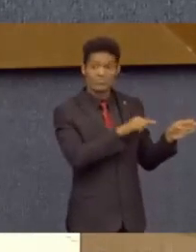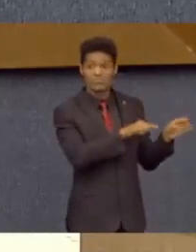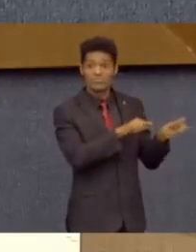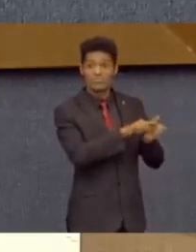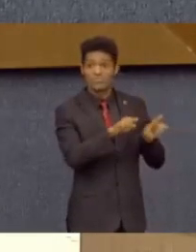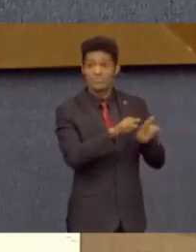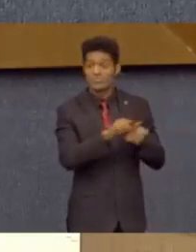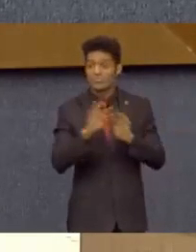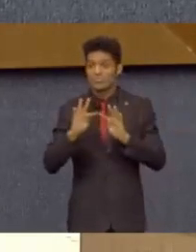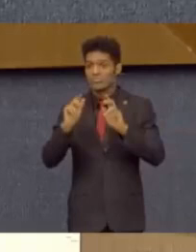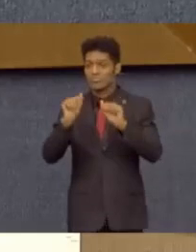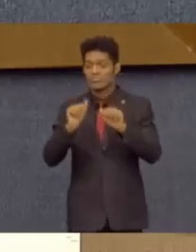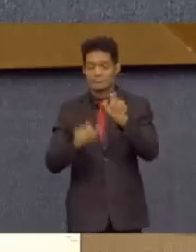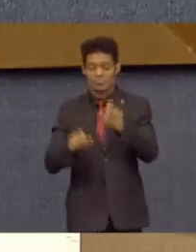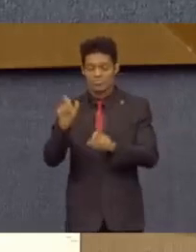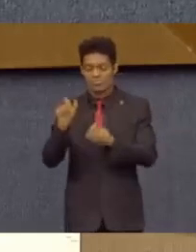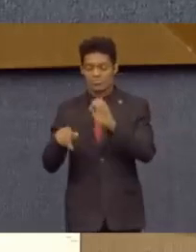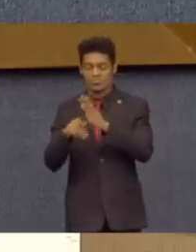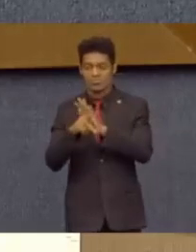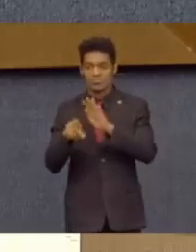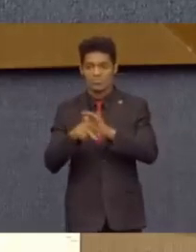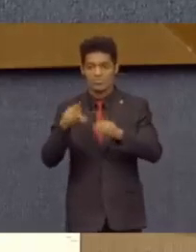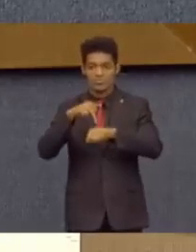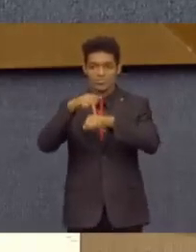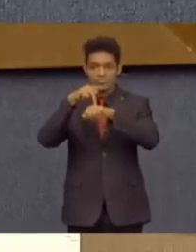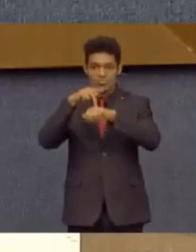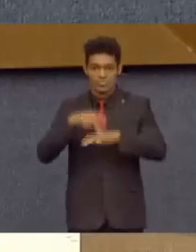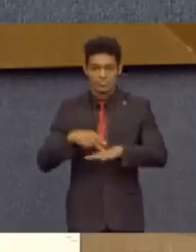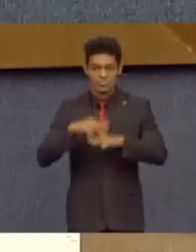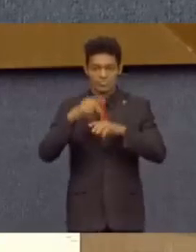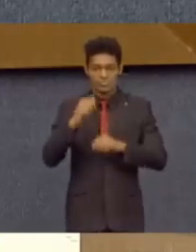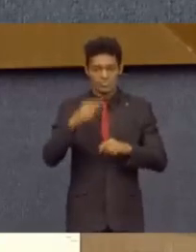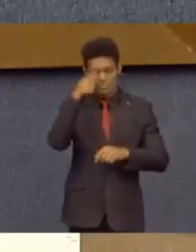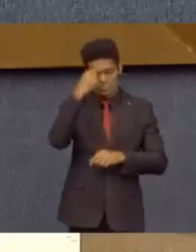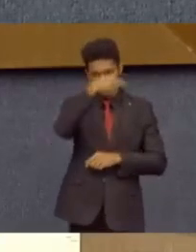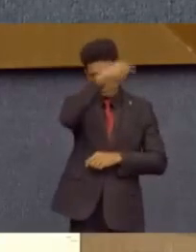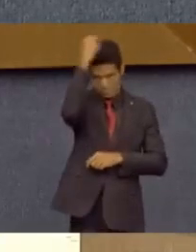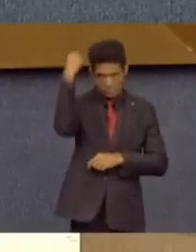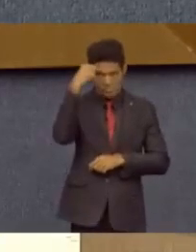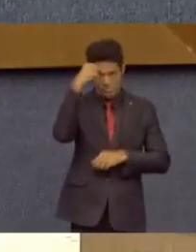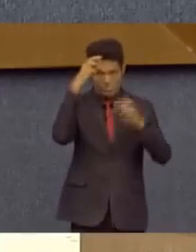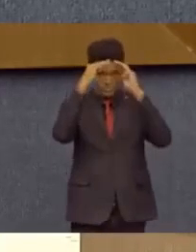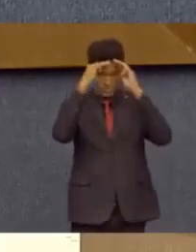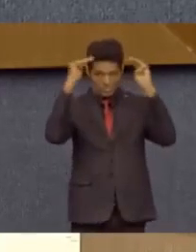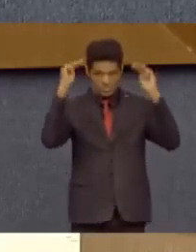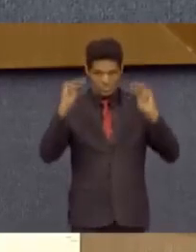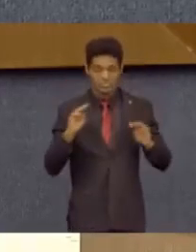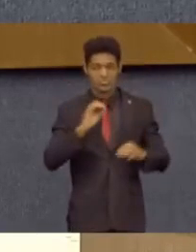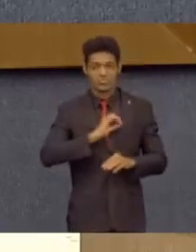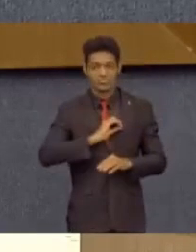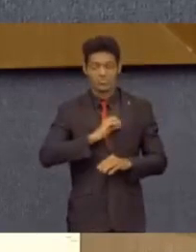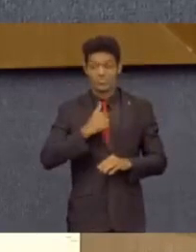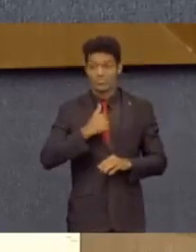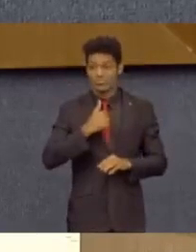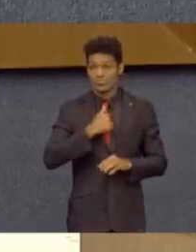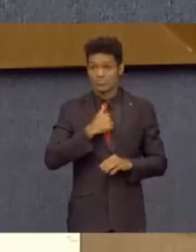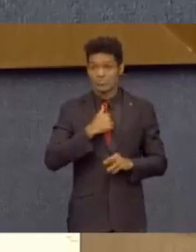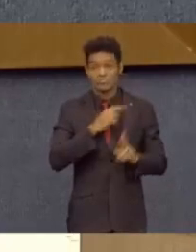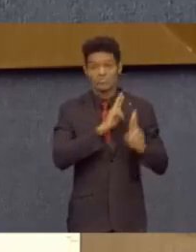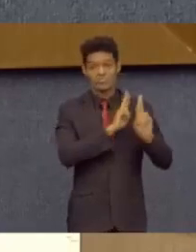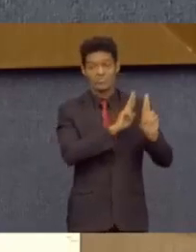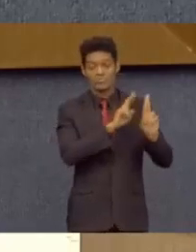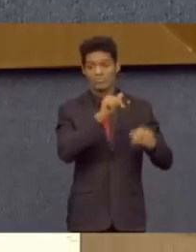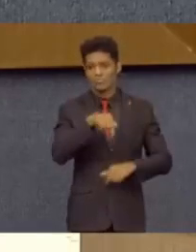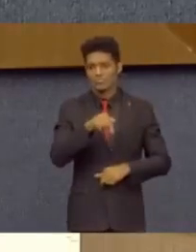presentes da paróquia Santa Dulce dos Pobres, a quem eu represento. No dia 1 de novembro